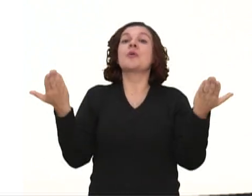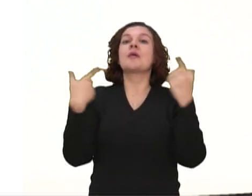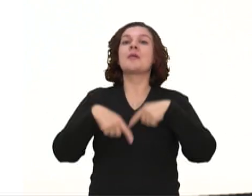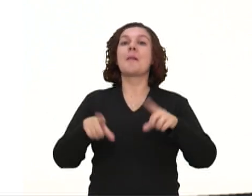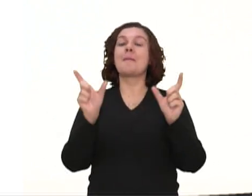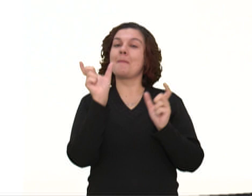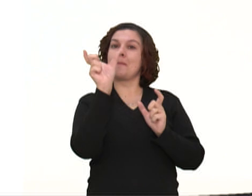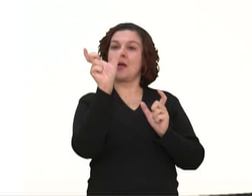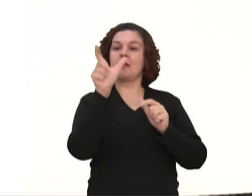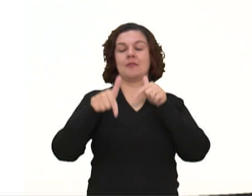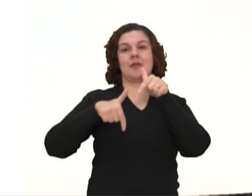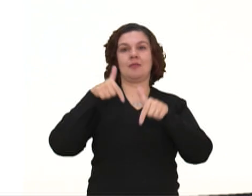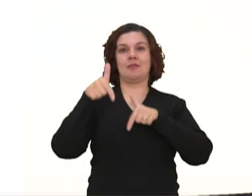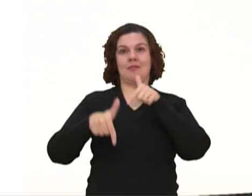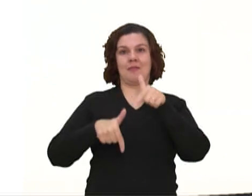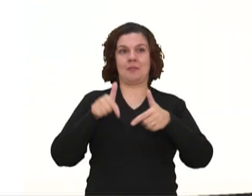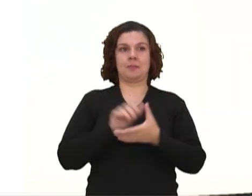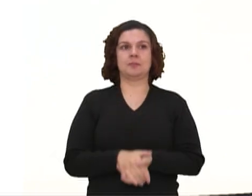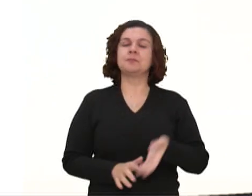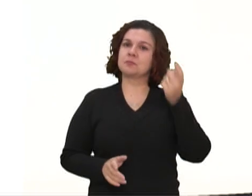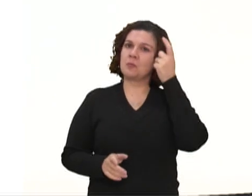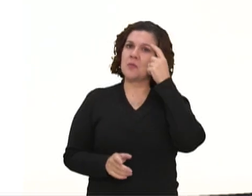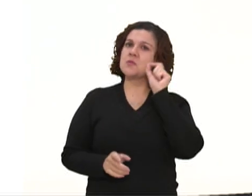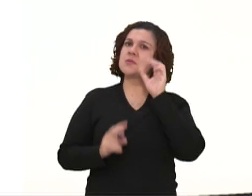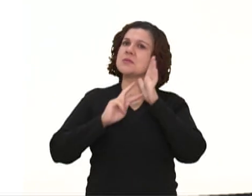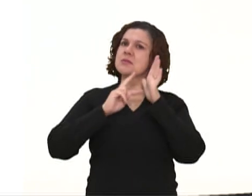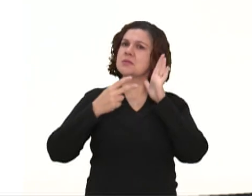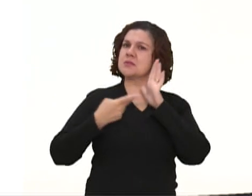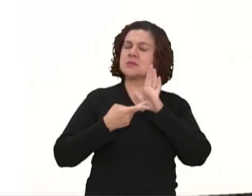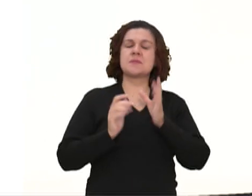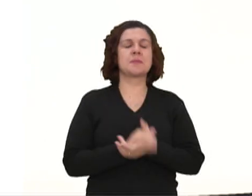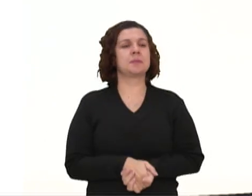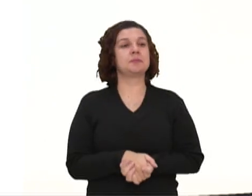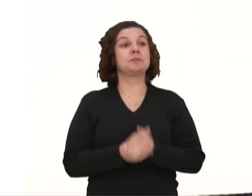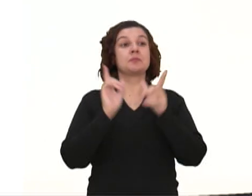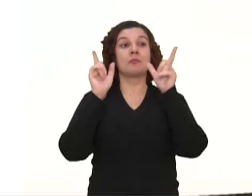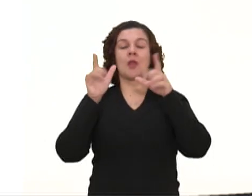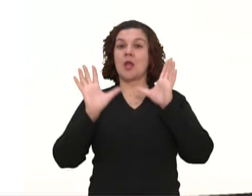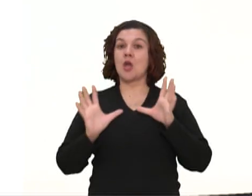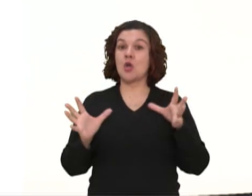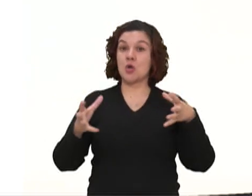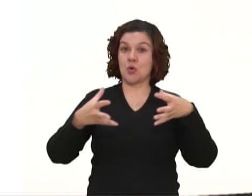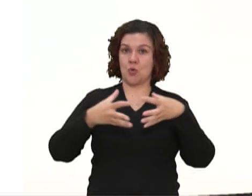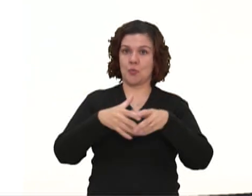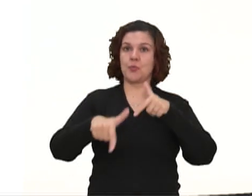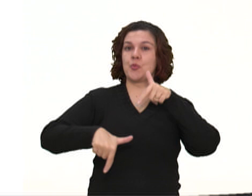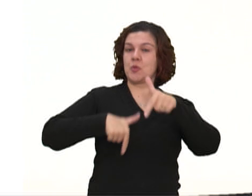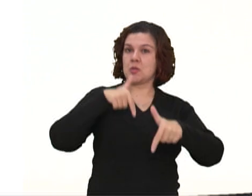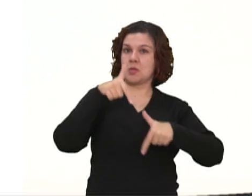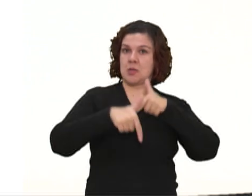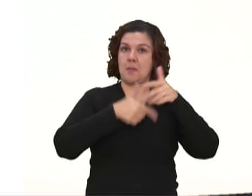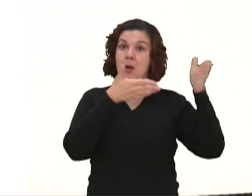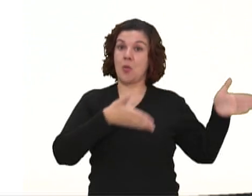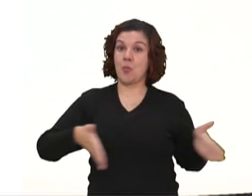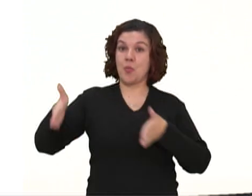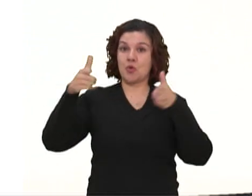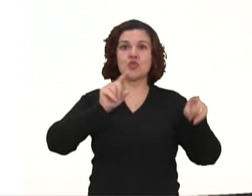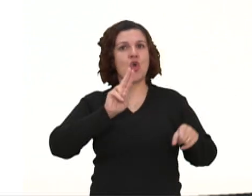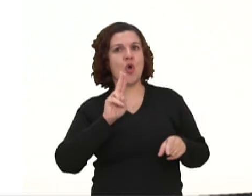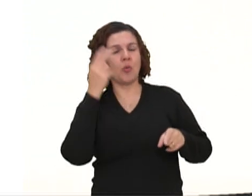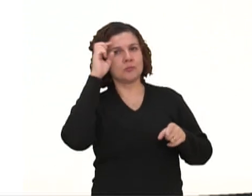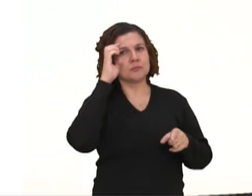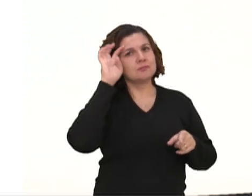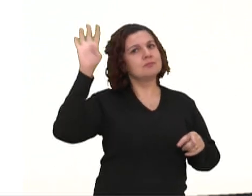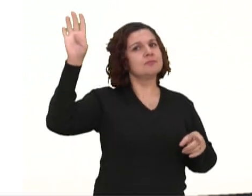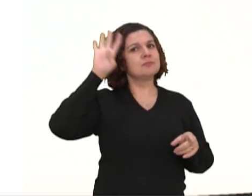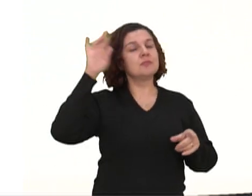é trabalho? Então, vamos pensar junto um pouquinho lá. Conjunto de atividades produtivas ou criativas que o homem